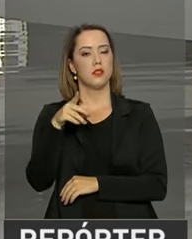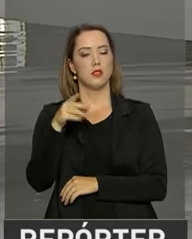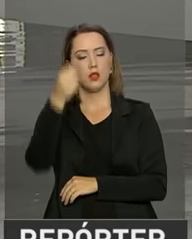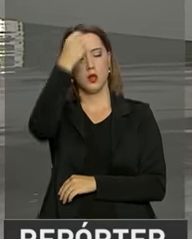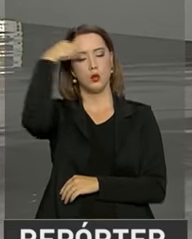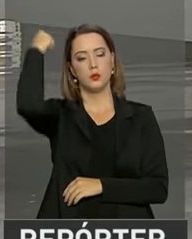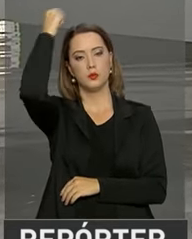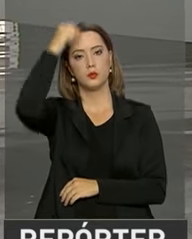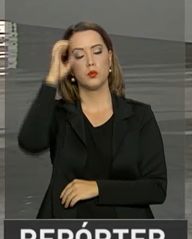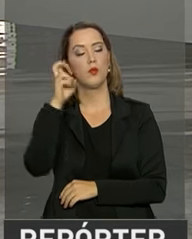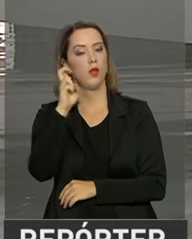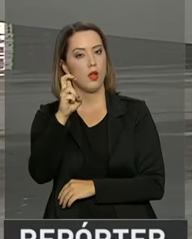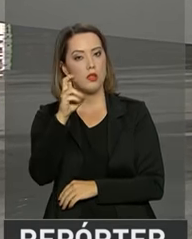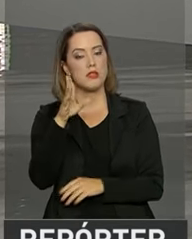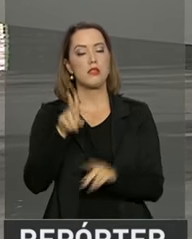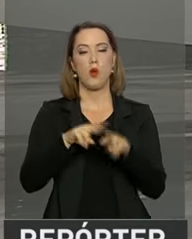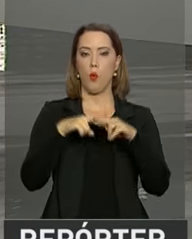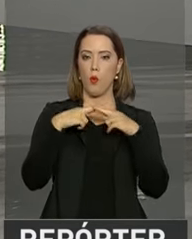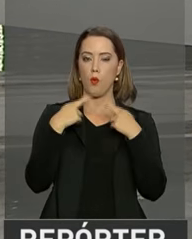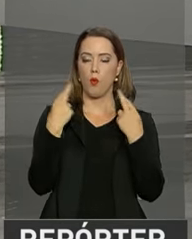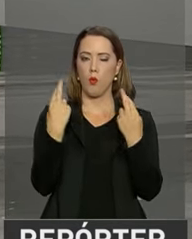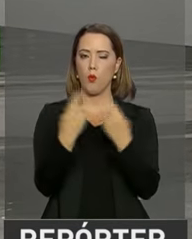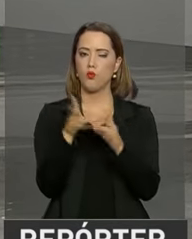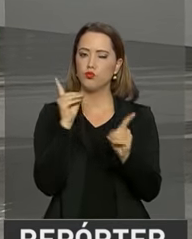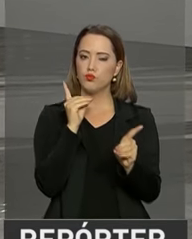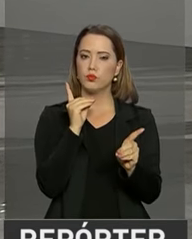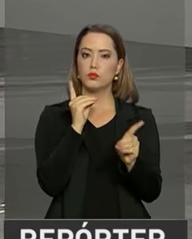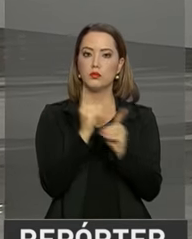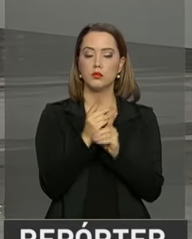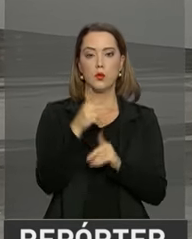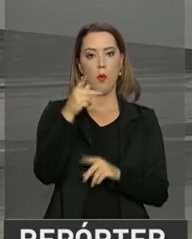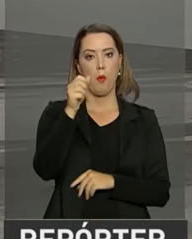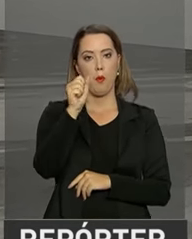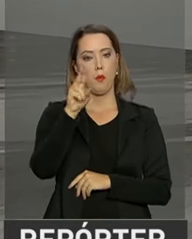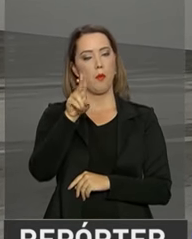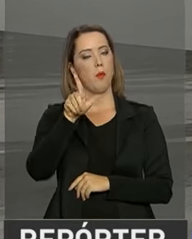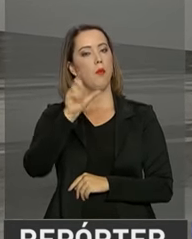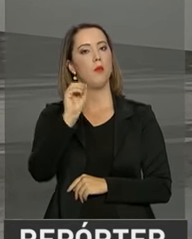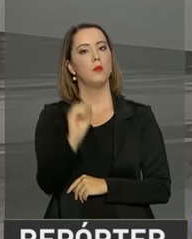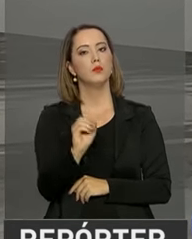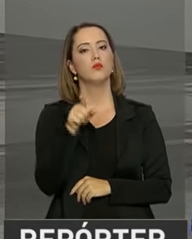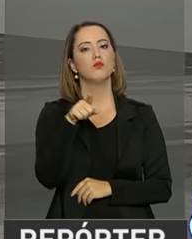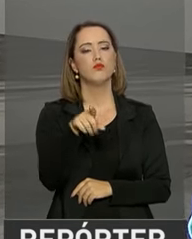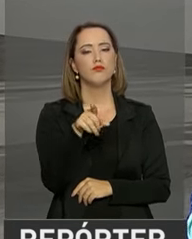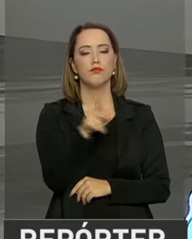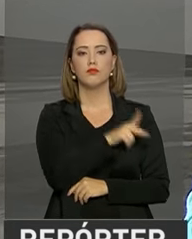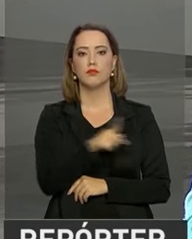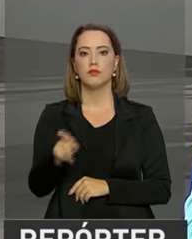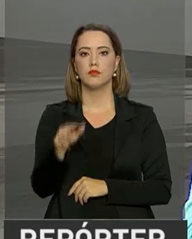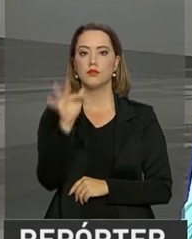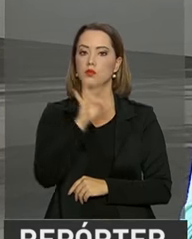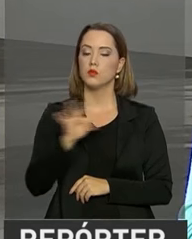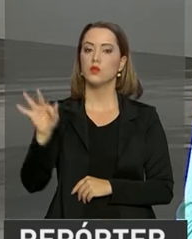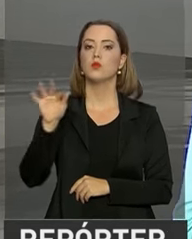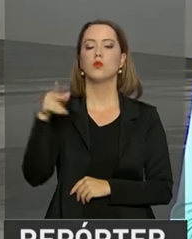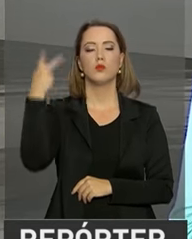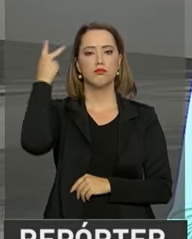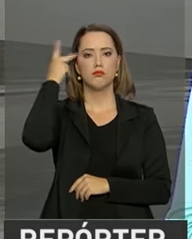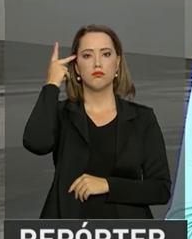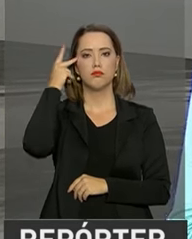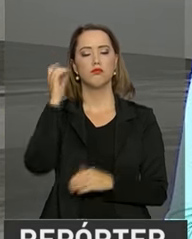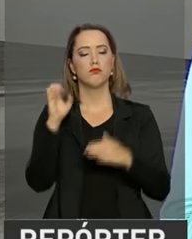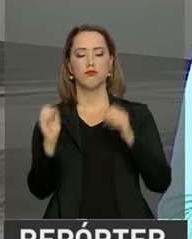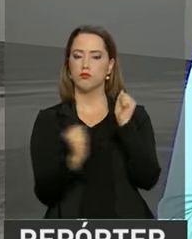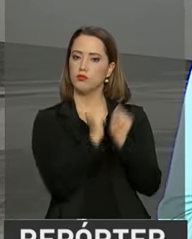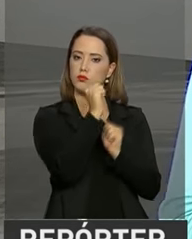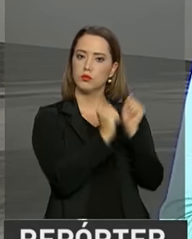Santo. Às 17h, o presidente recebe Paulo Scaff, presidente da Federação das Indústrias do Estado de São Paulo, a